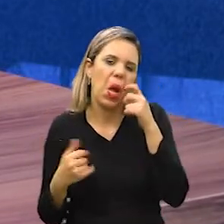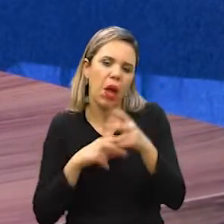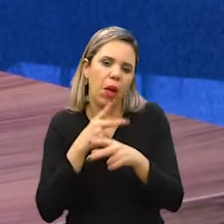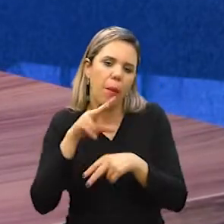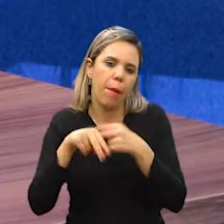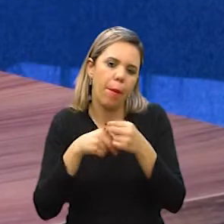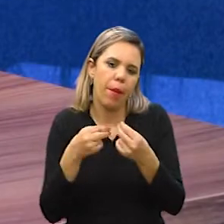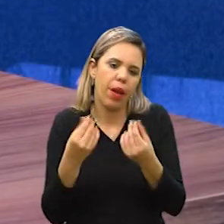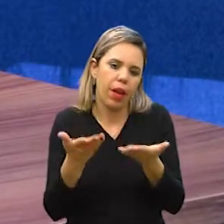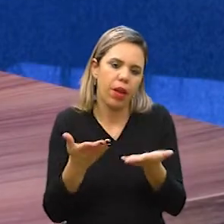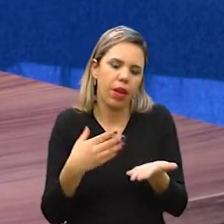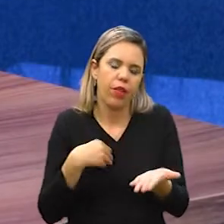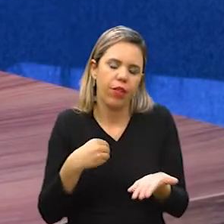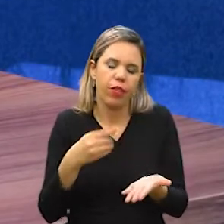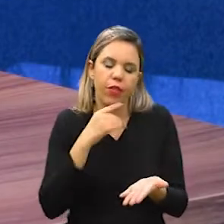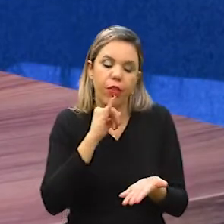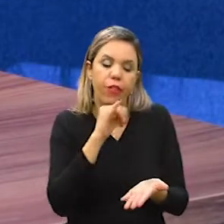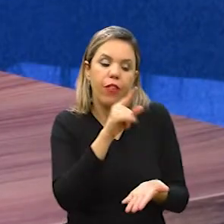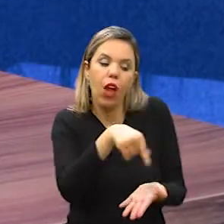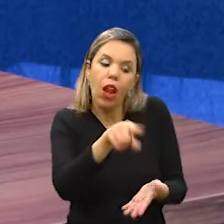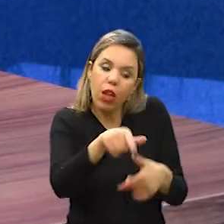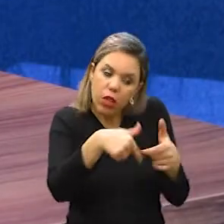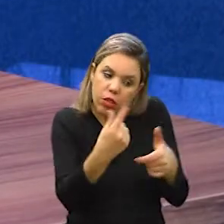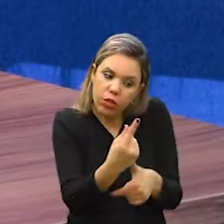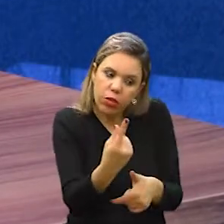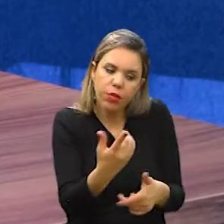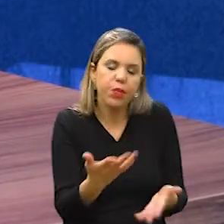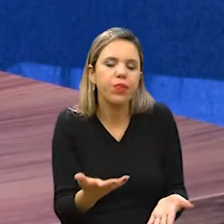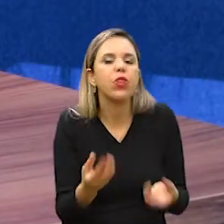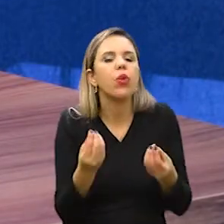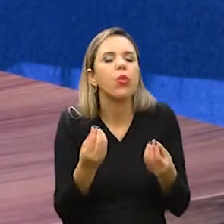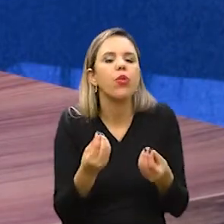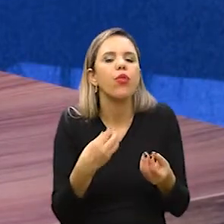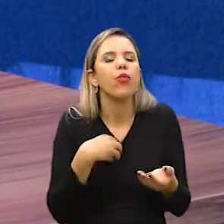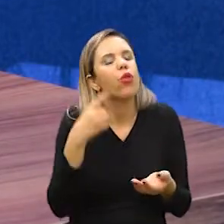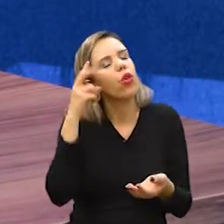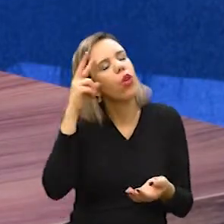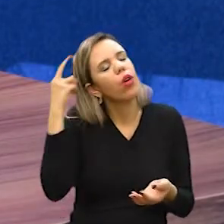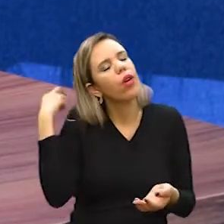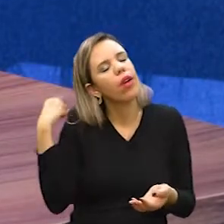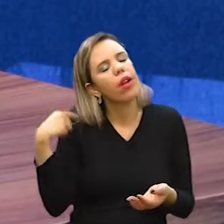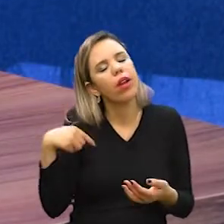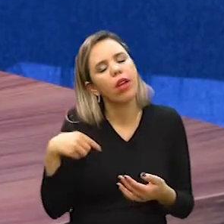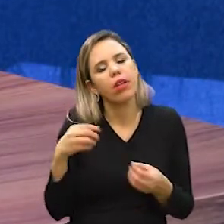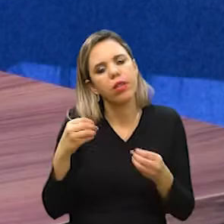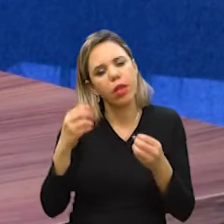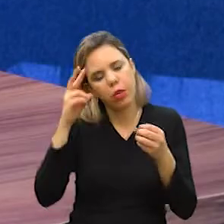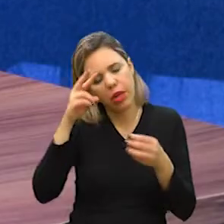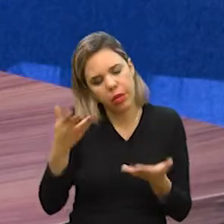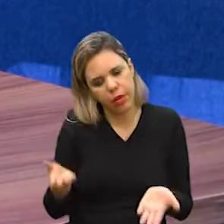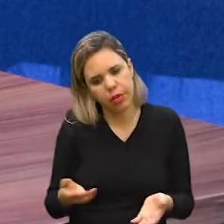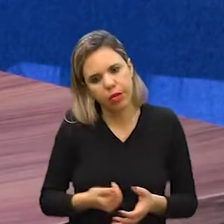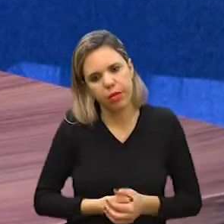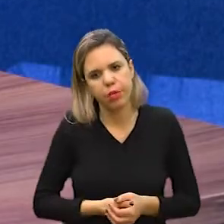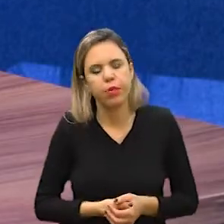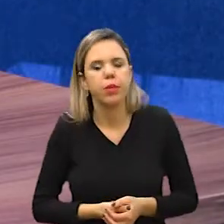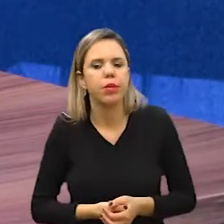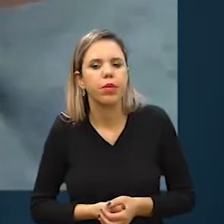quando o pai falou, olha, filho, agora você vai ter que trilhar o seu caminho. Como foi isso para você? Dá para